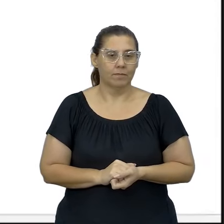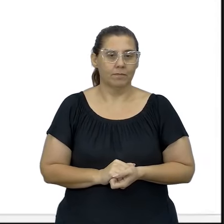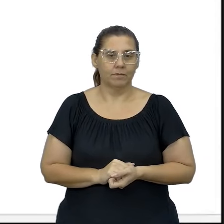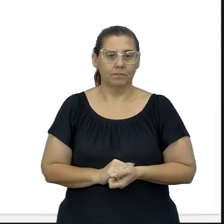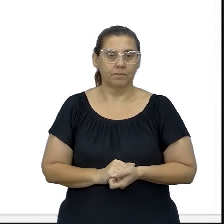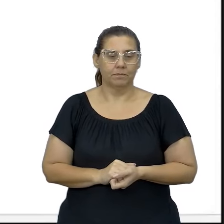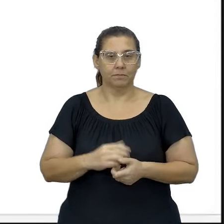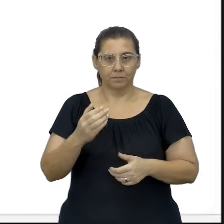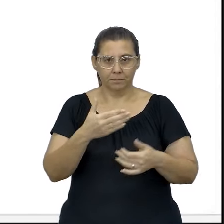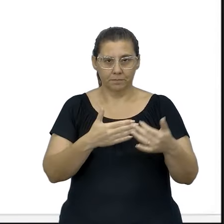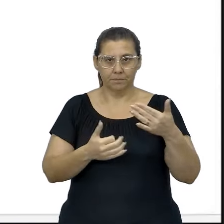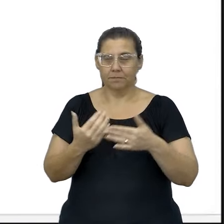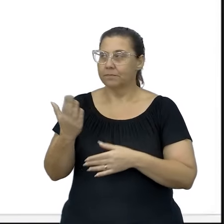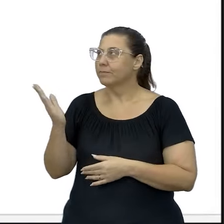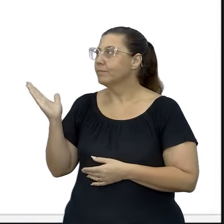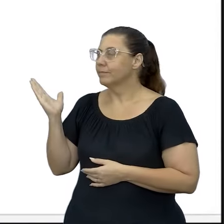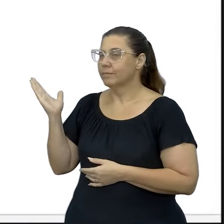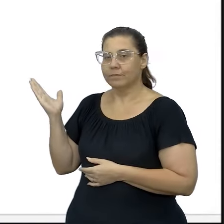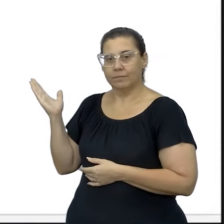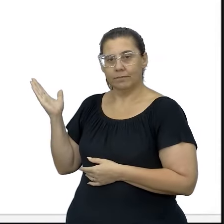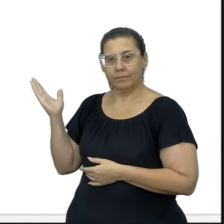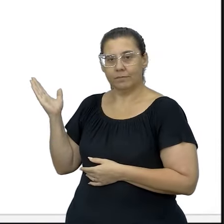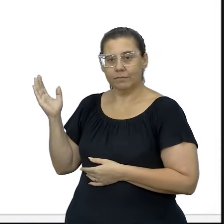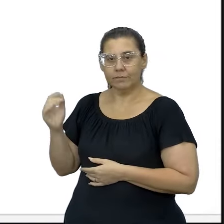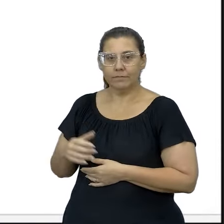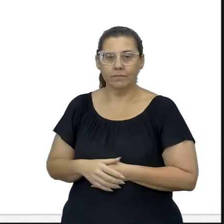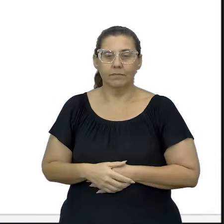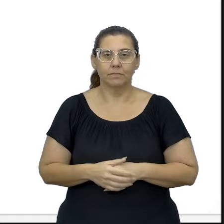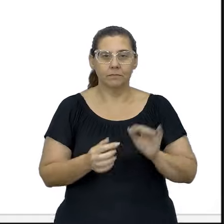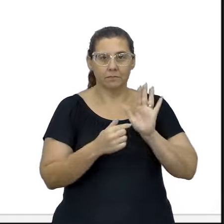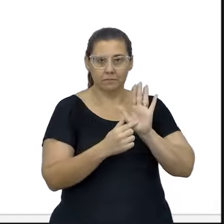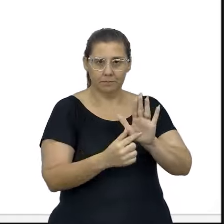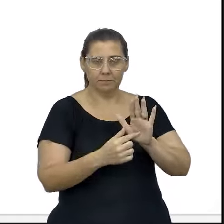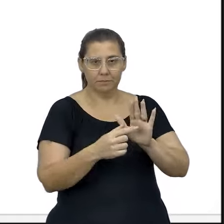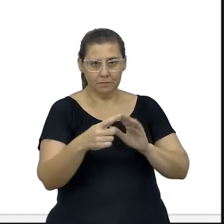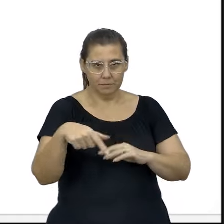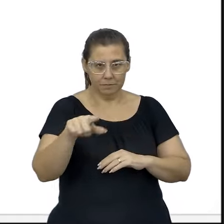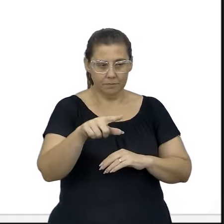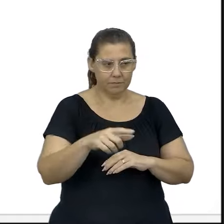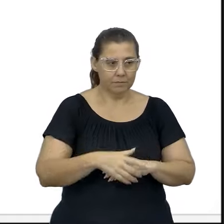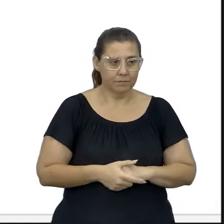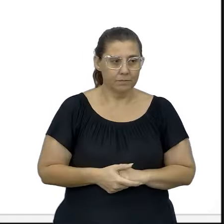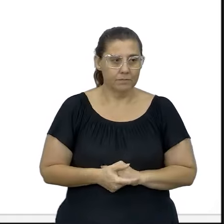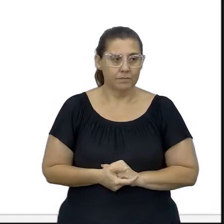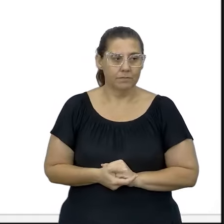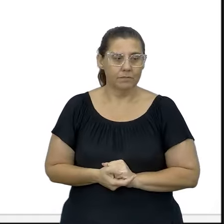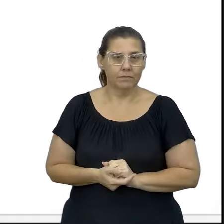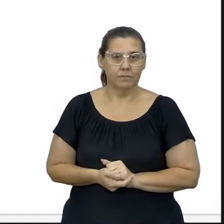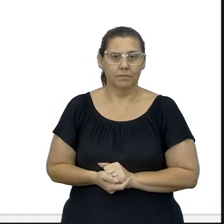Então, no próximo slide, né, nesse que está agora aparecendo para vocês,